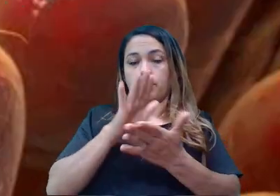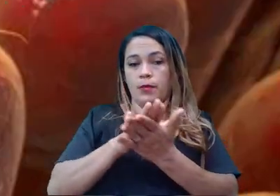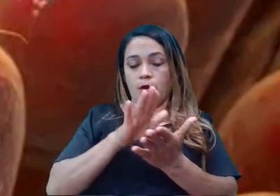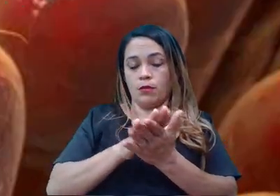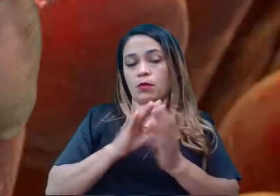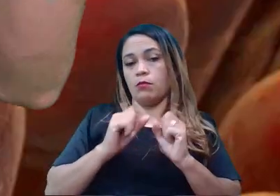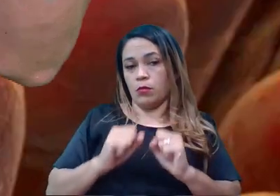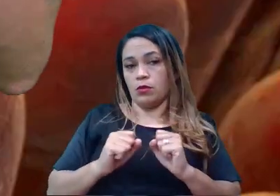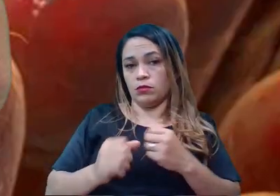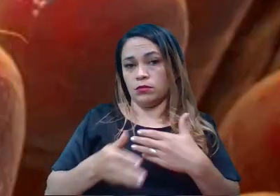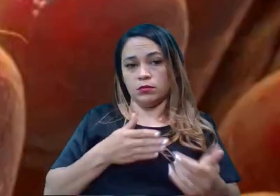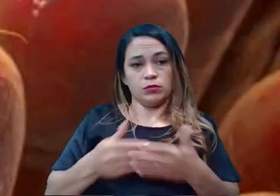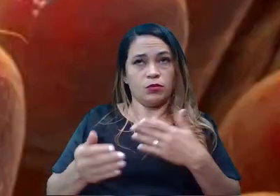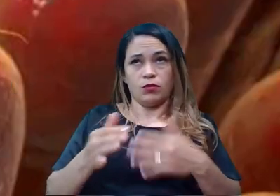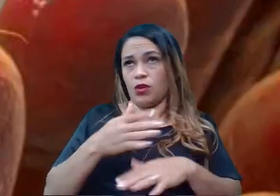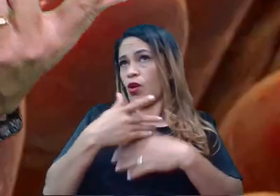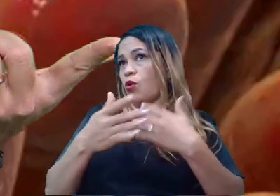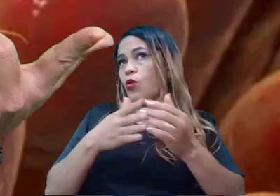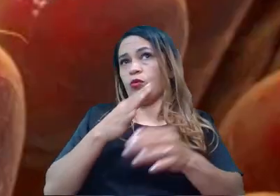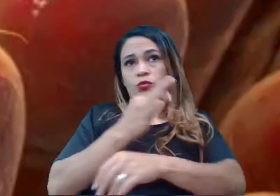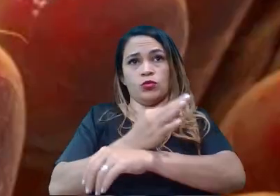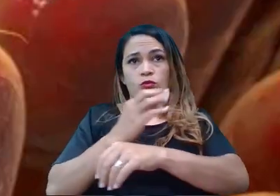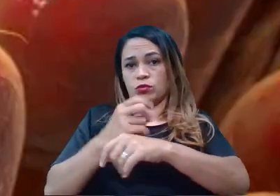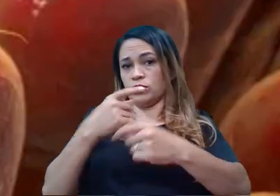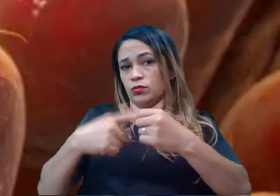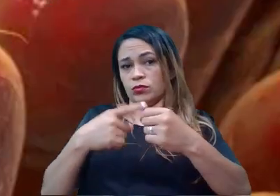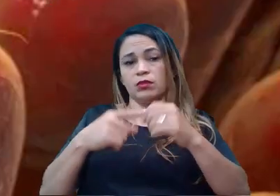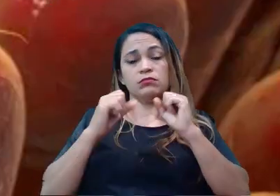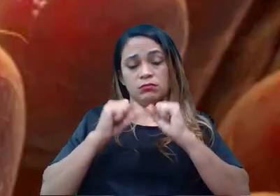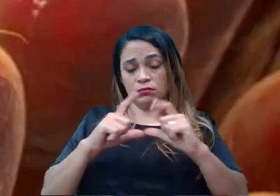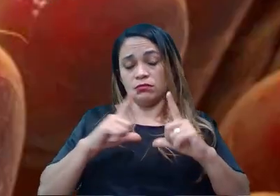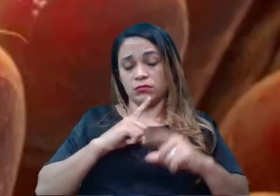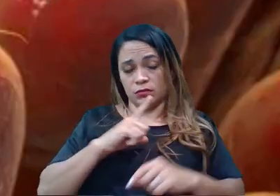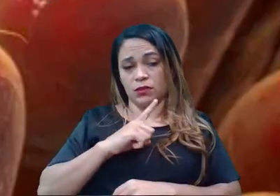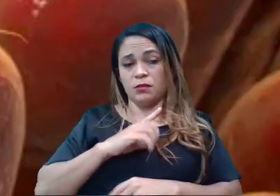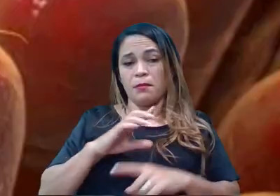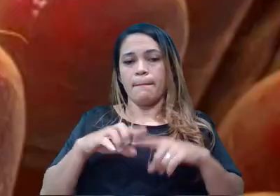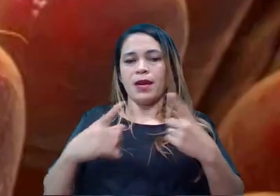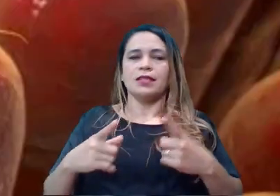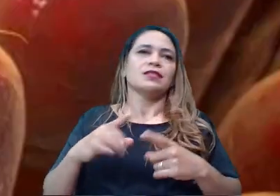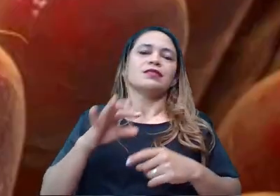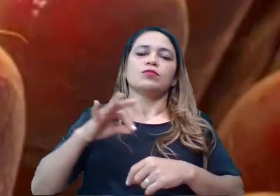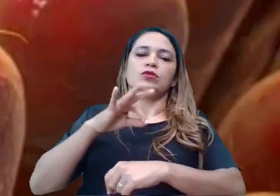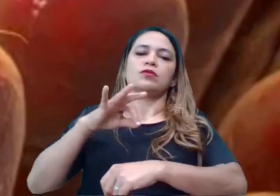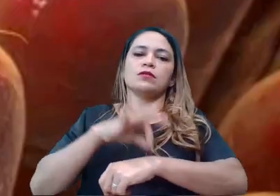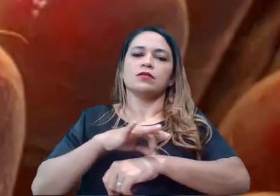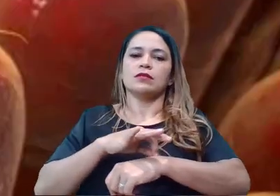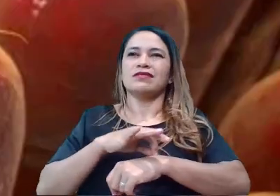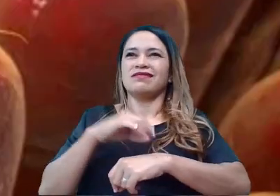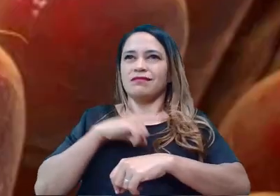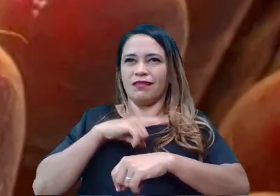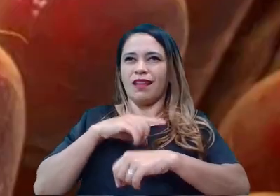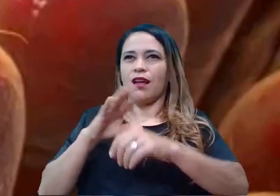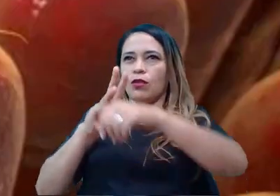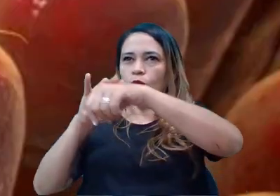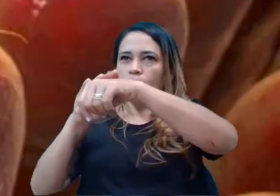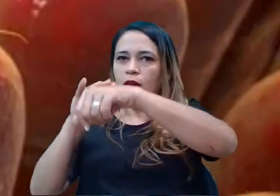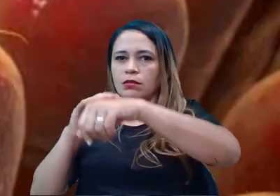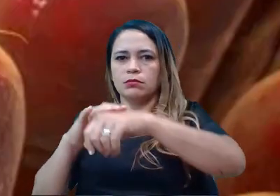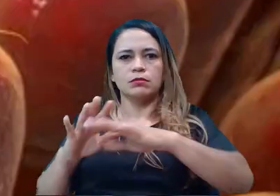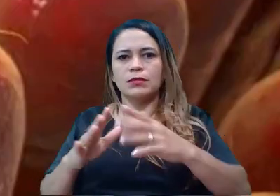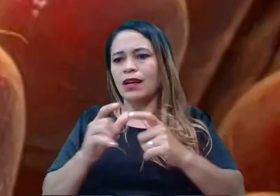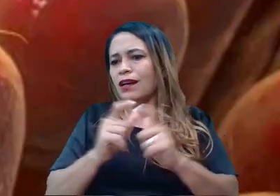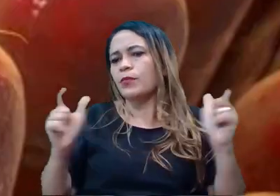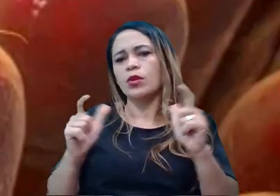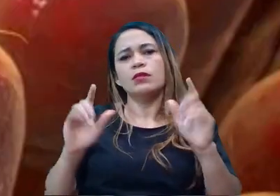Tem. Qualquer outra cidade do Tocantins tem um mosquito? Tem. Agora, esses mosquitos que estão voando estão contaminados? Na grande